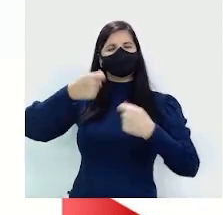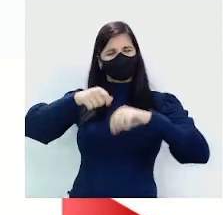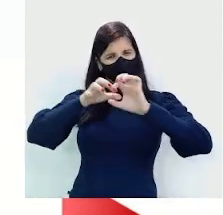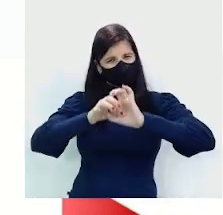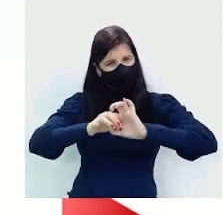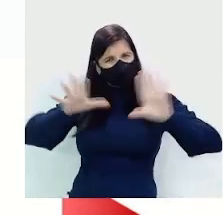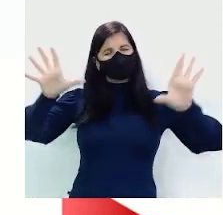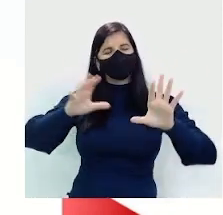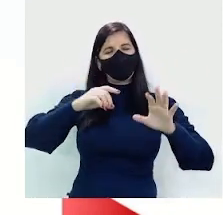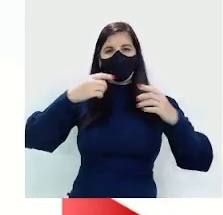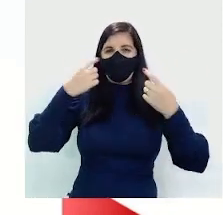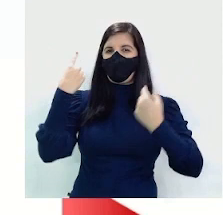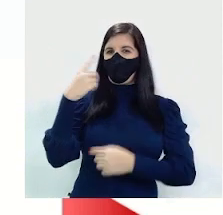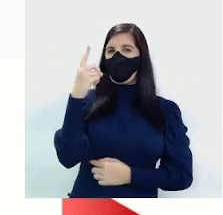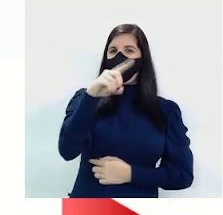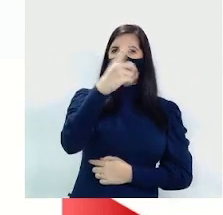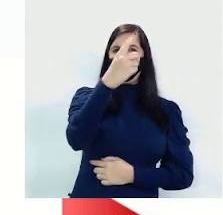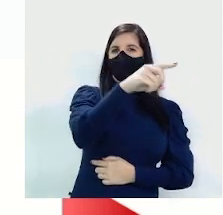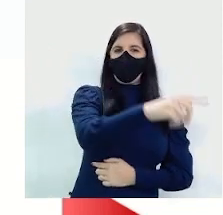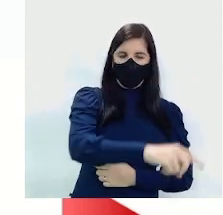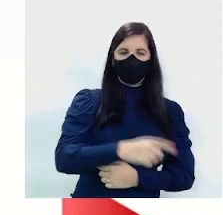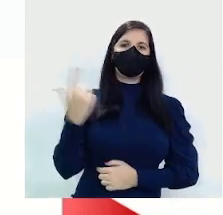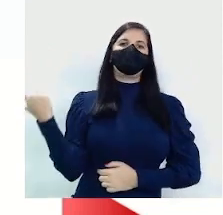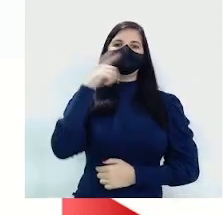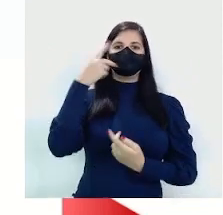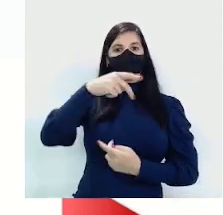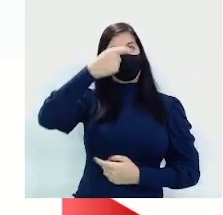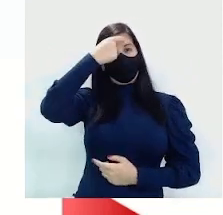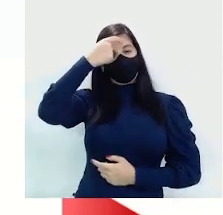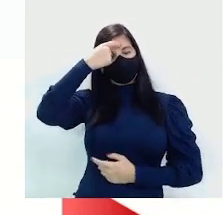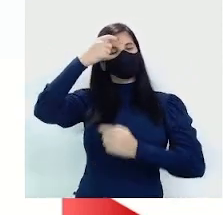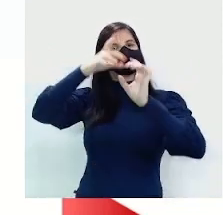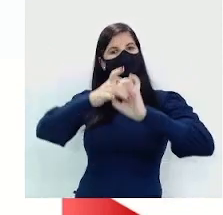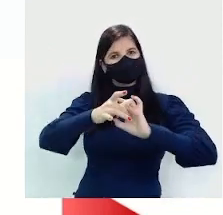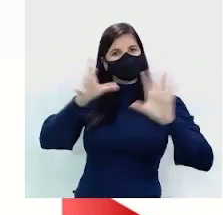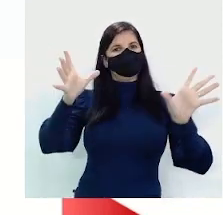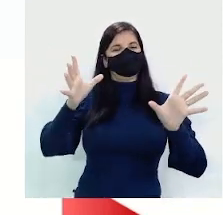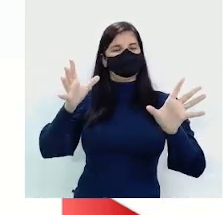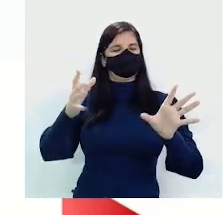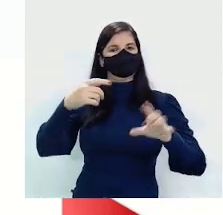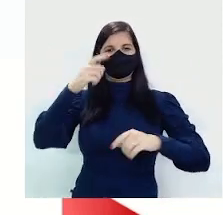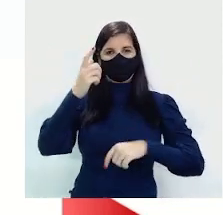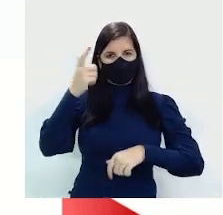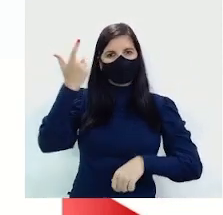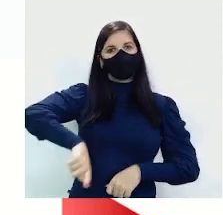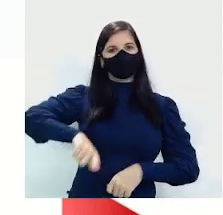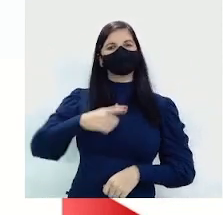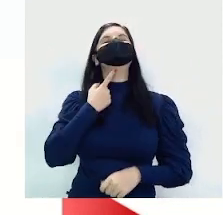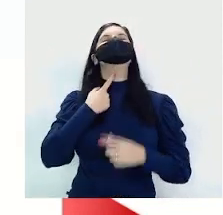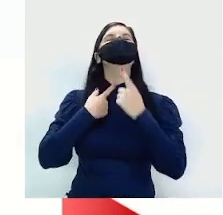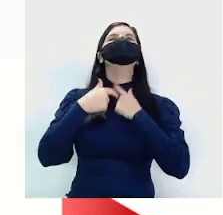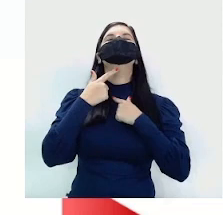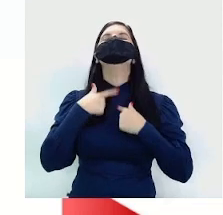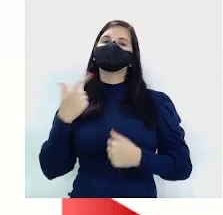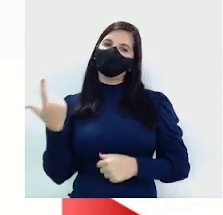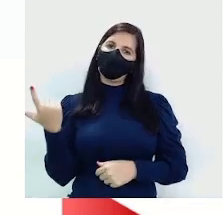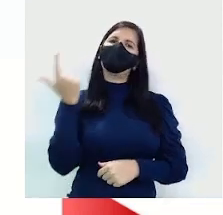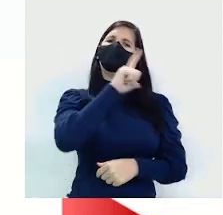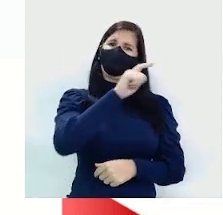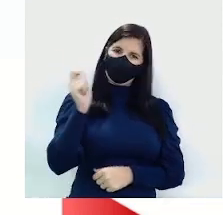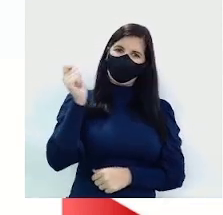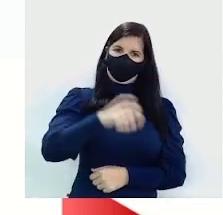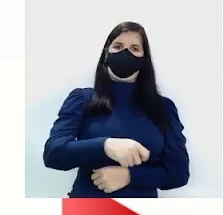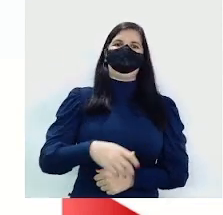longe quanto sua mente permitir. O que você mais quer pode ser